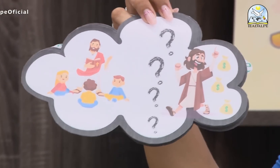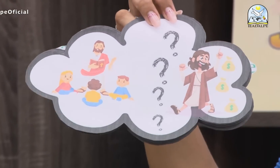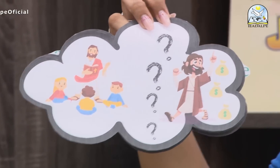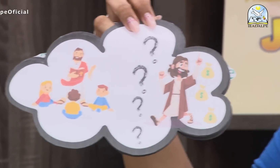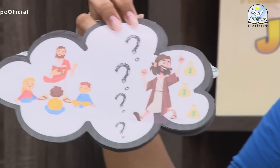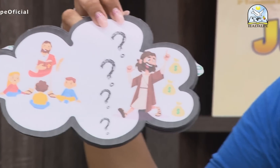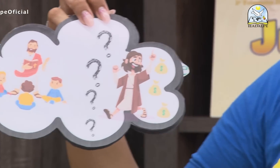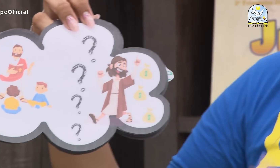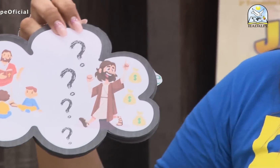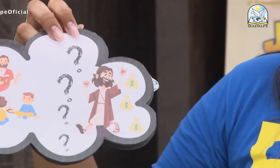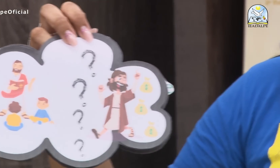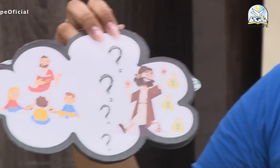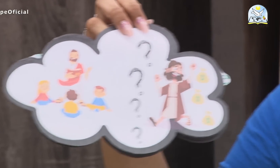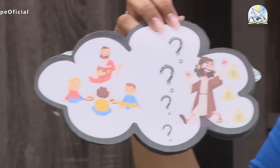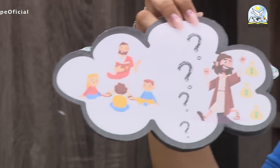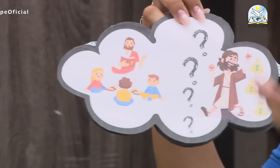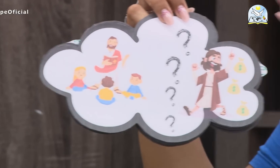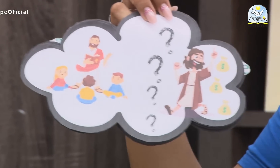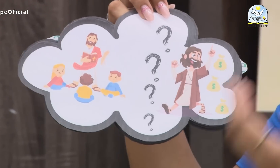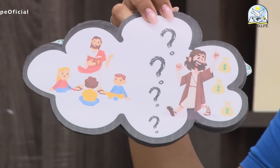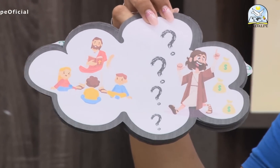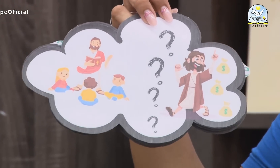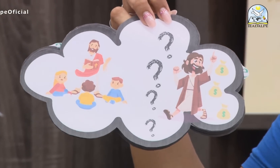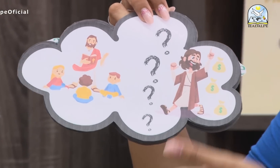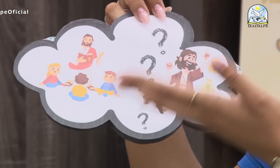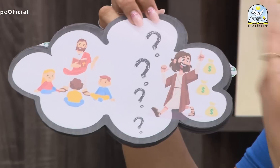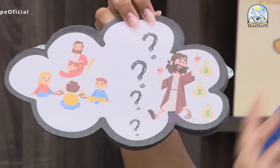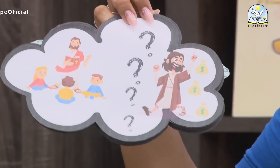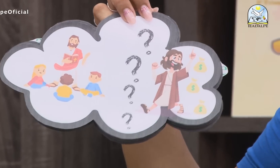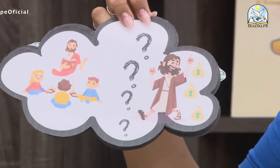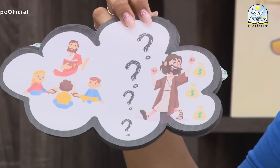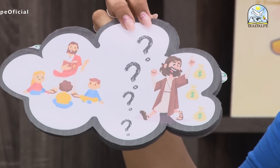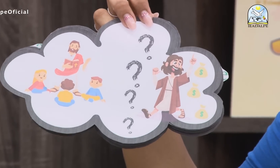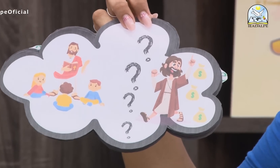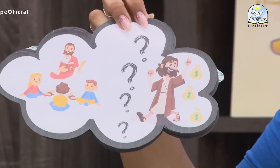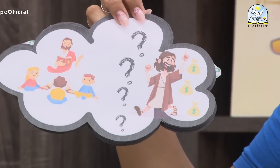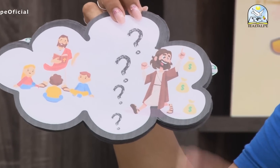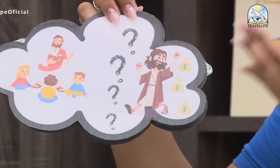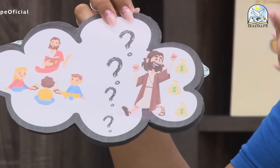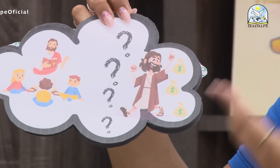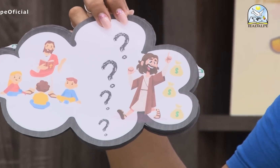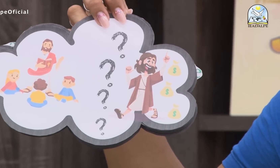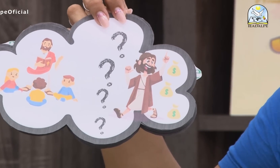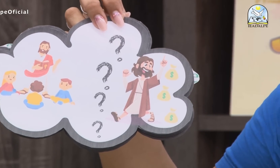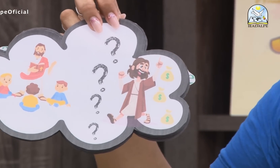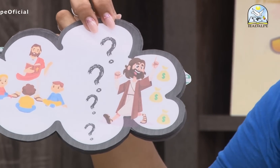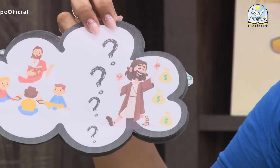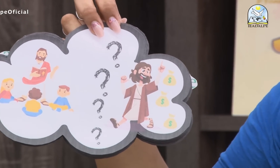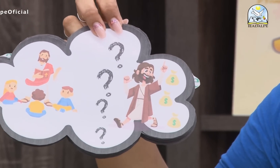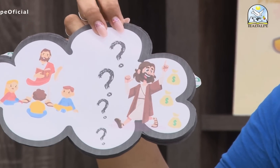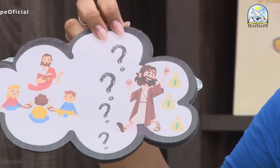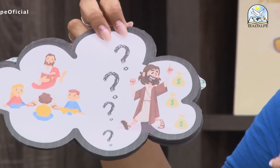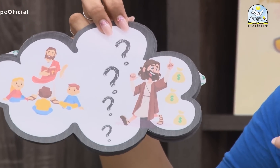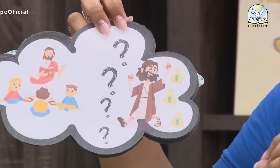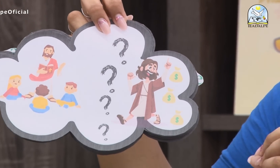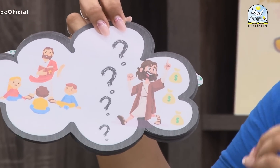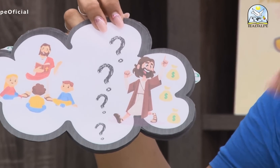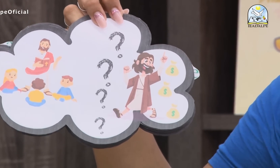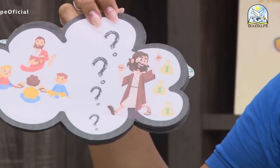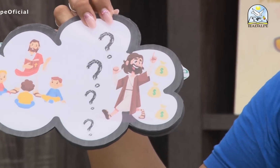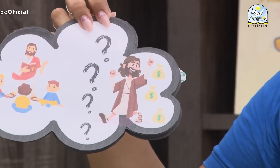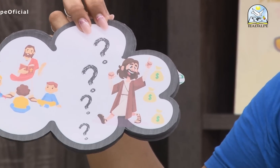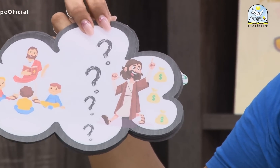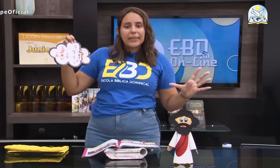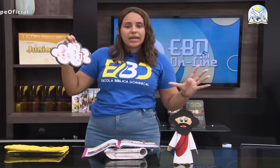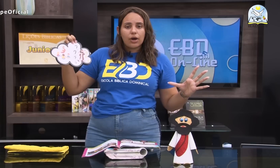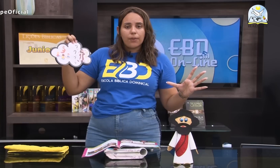link embaixo do vídeo que vocês vão ter acesso. Vocês podem estar imprimindo nesse tamanho, mas vocês também podem estar imprimindo no